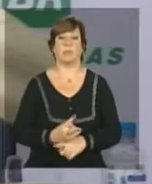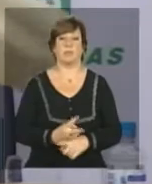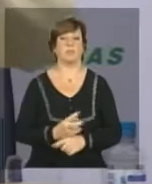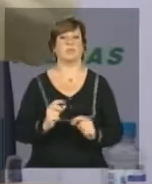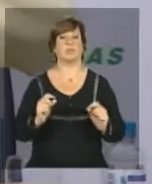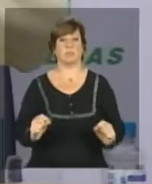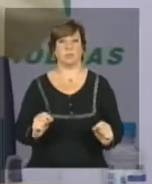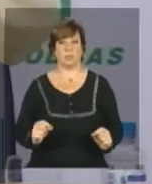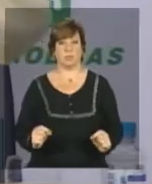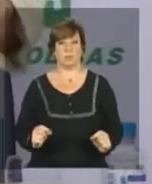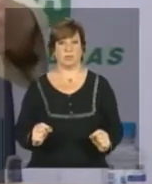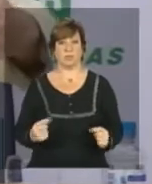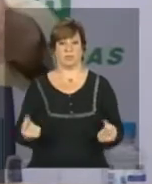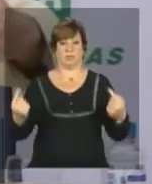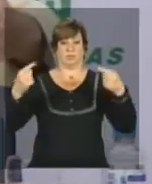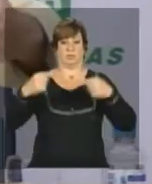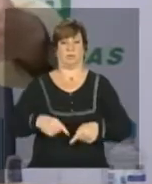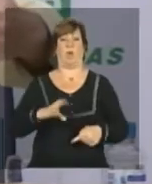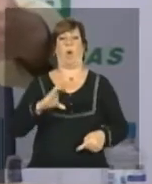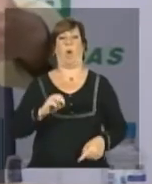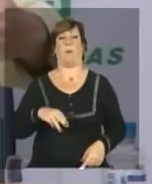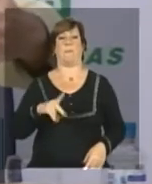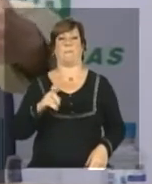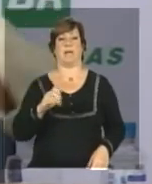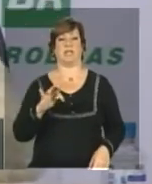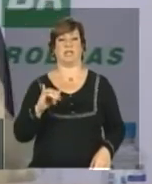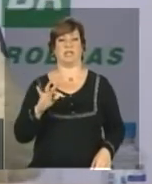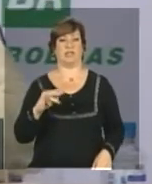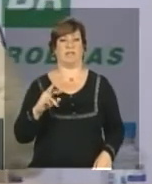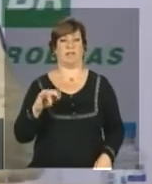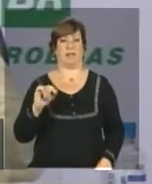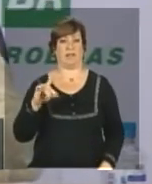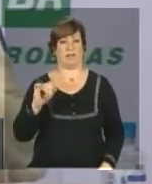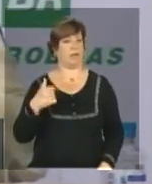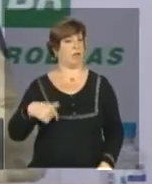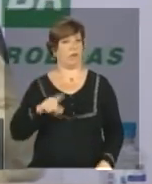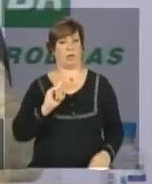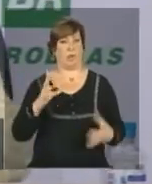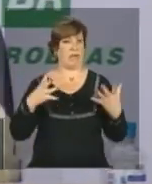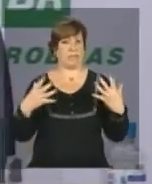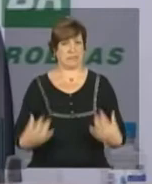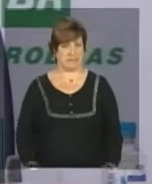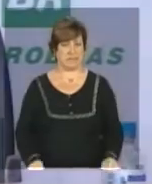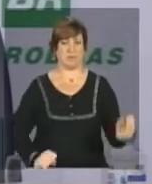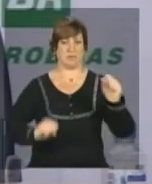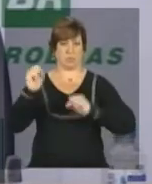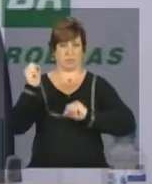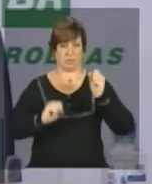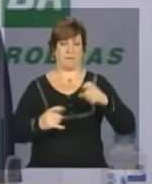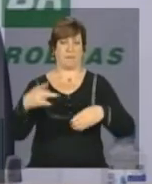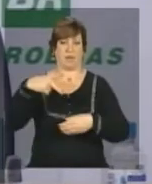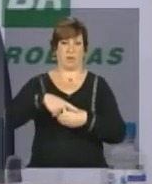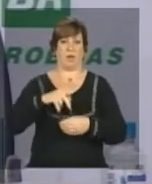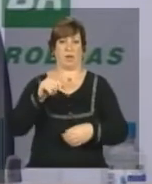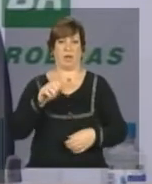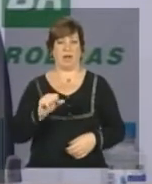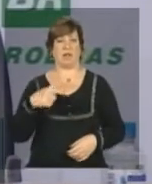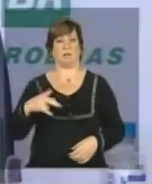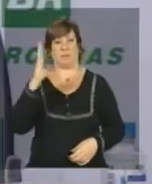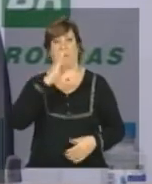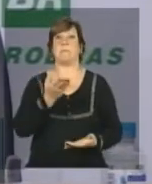quê? Da competitividade. A gente não aceita que a indústria de petróleo e gás no Brasil